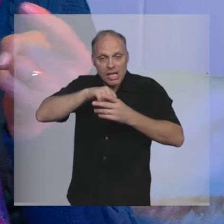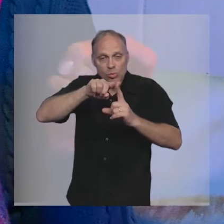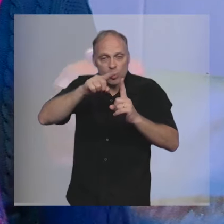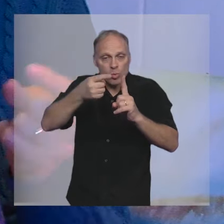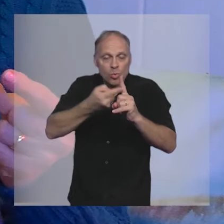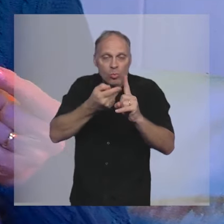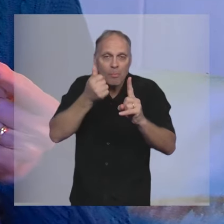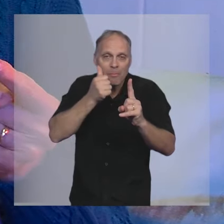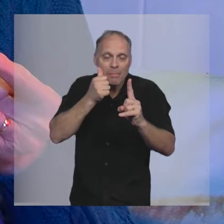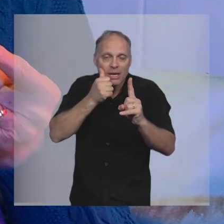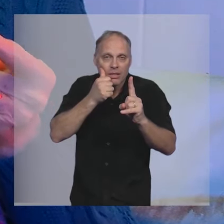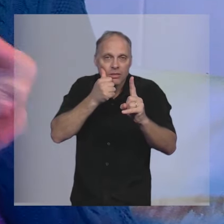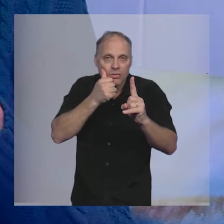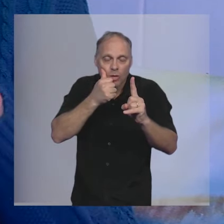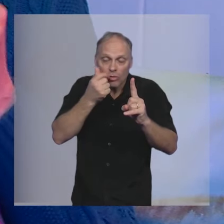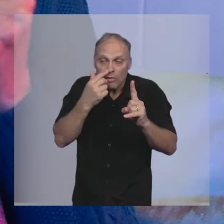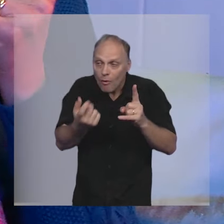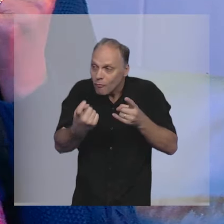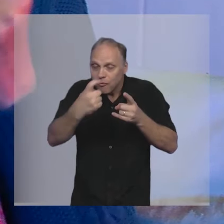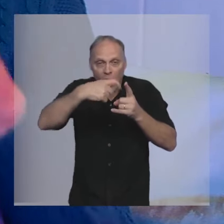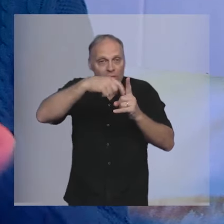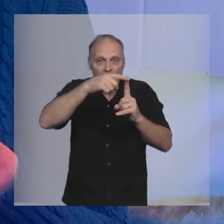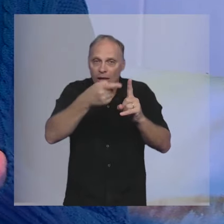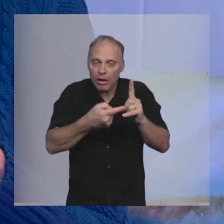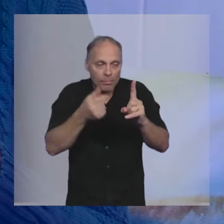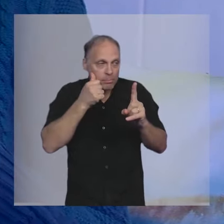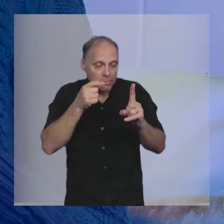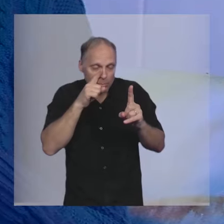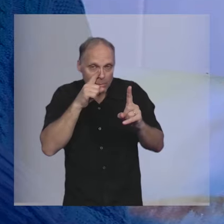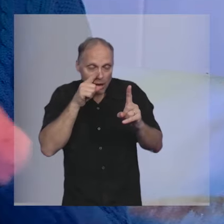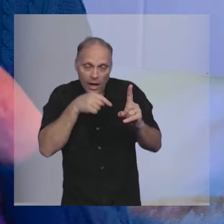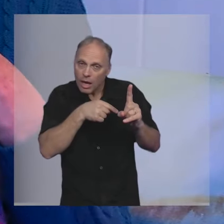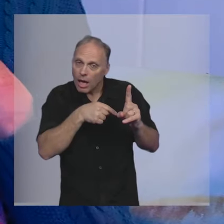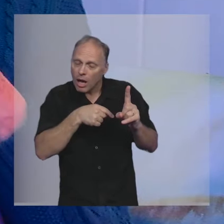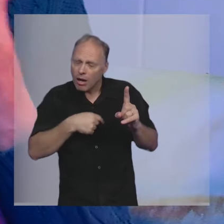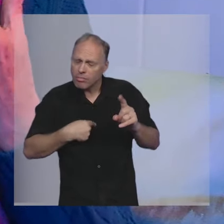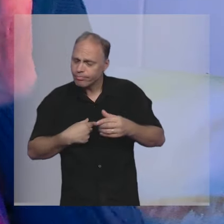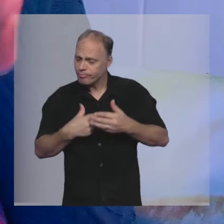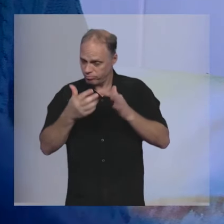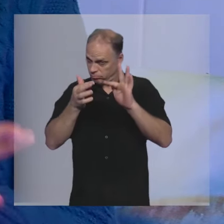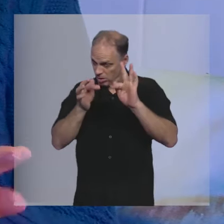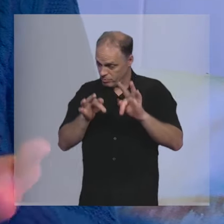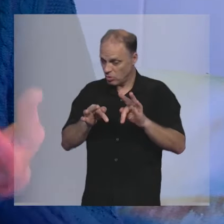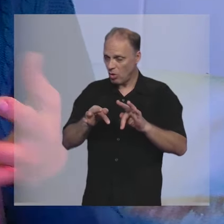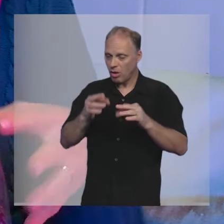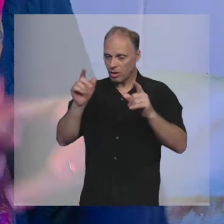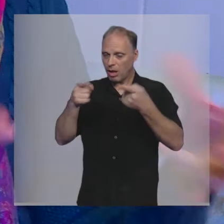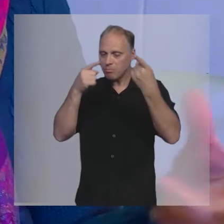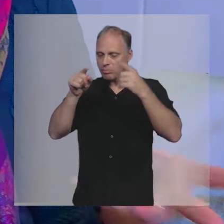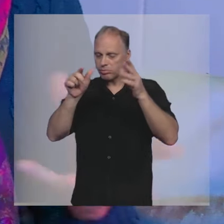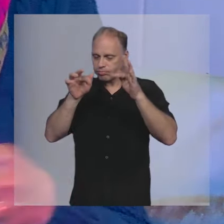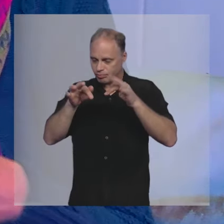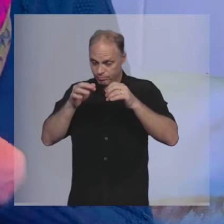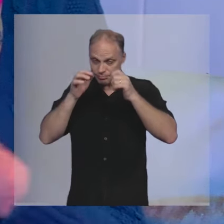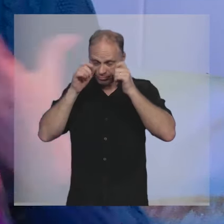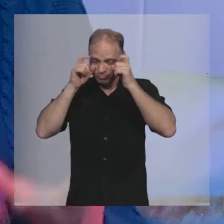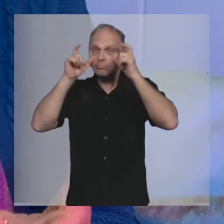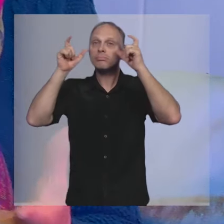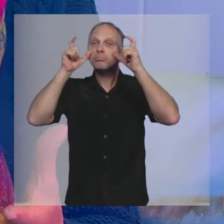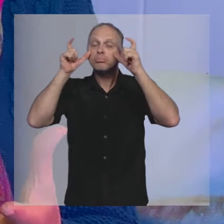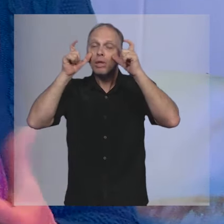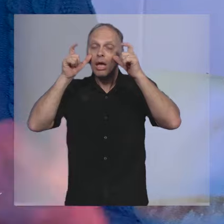coisa muito estranha. Daí, quando terminou a meditação, era para nós fazermos um trabalho com aquele objeto, mas